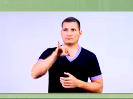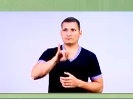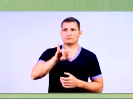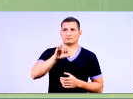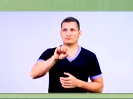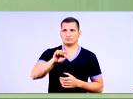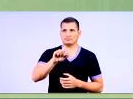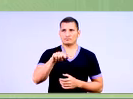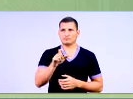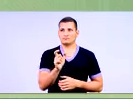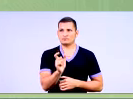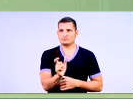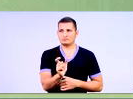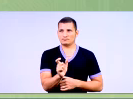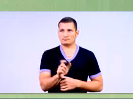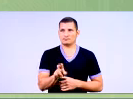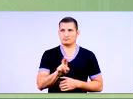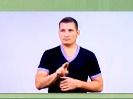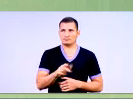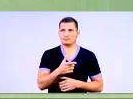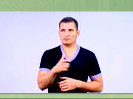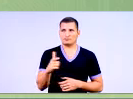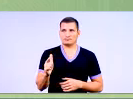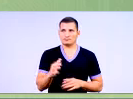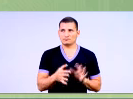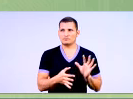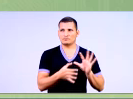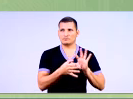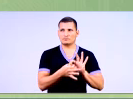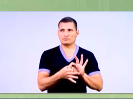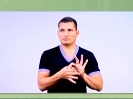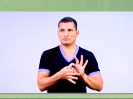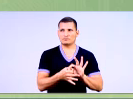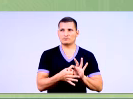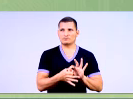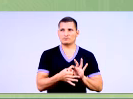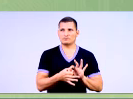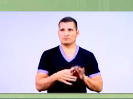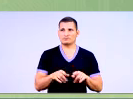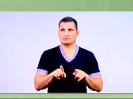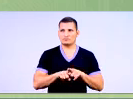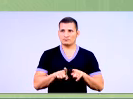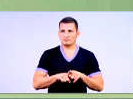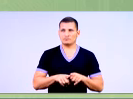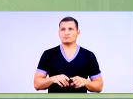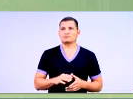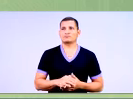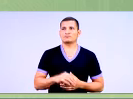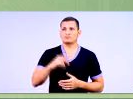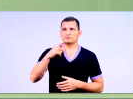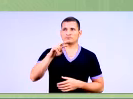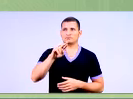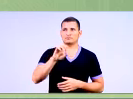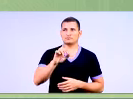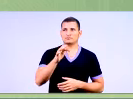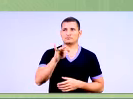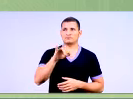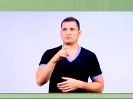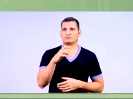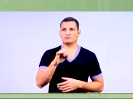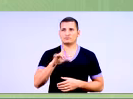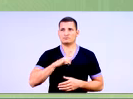palavrinha usada em outros contextos, também funcionam como prefixo. Ele tem